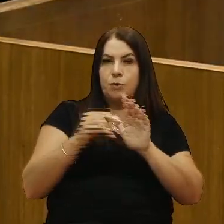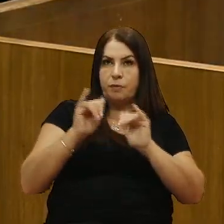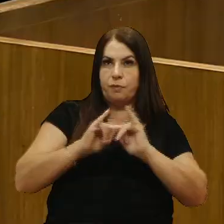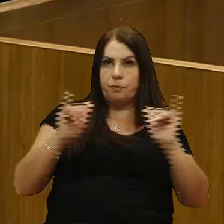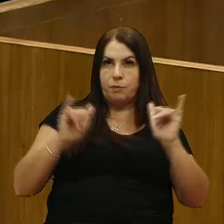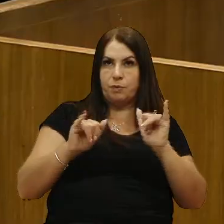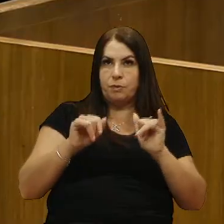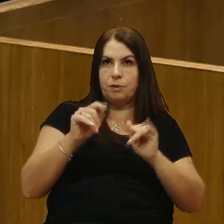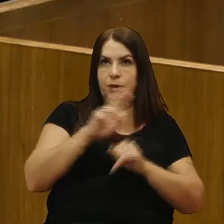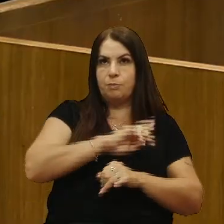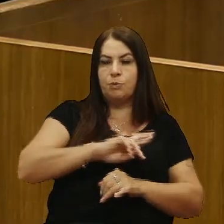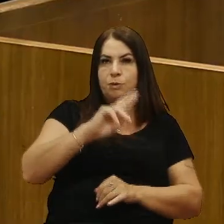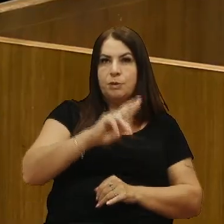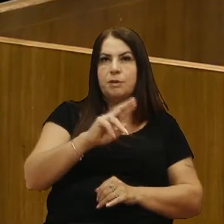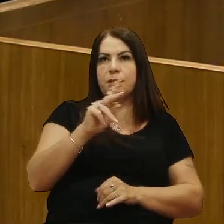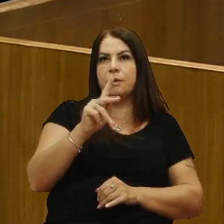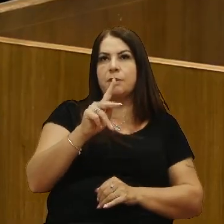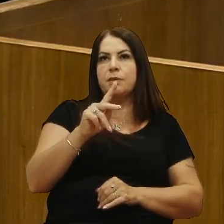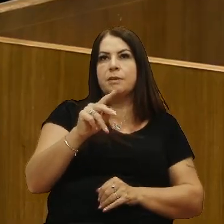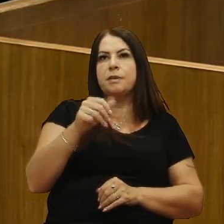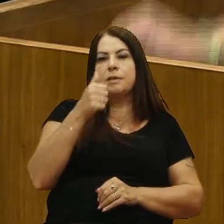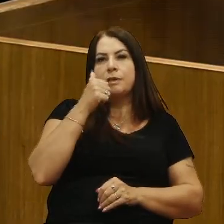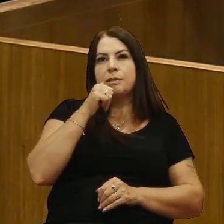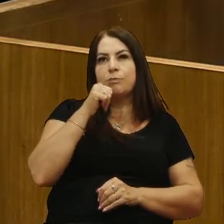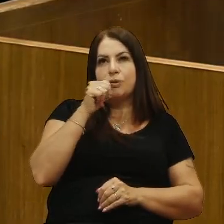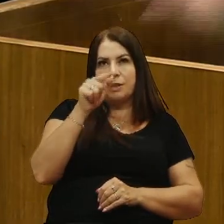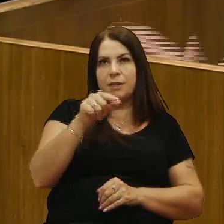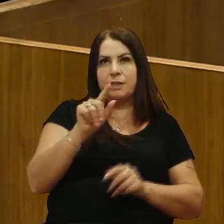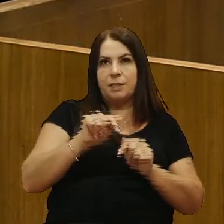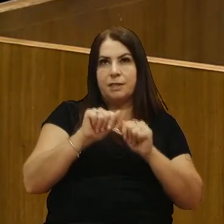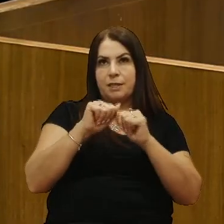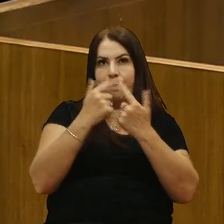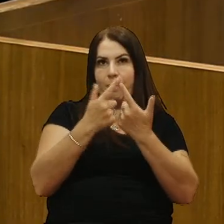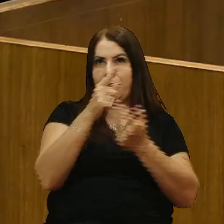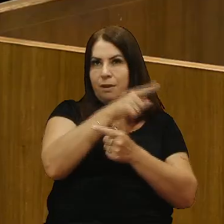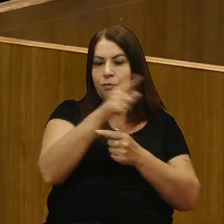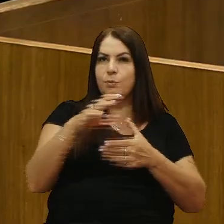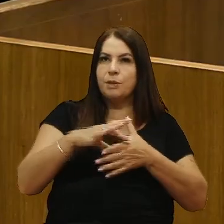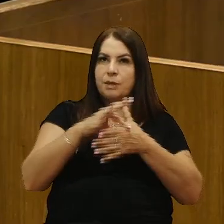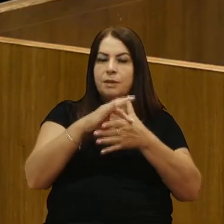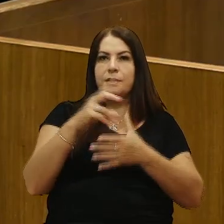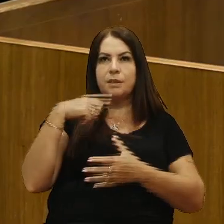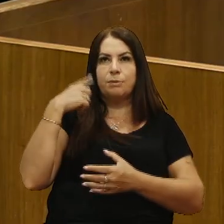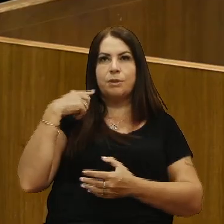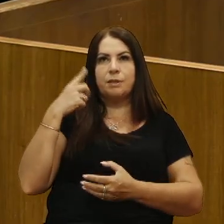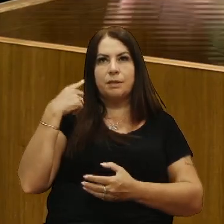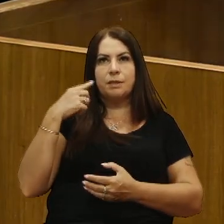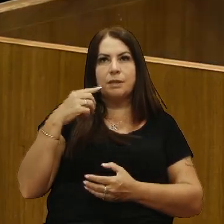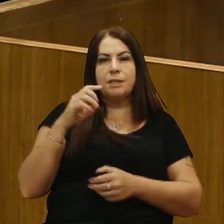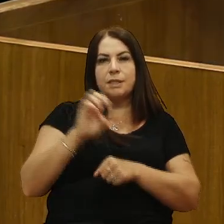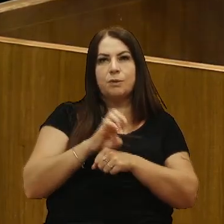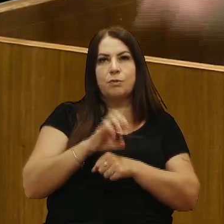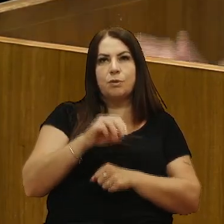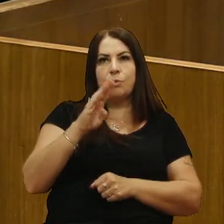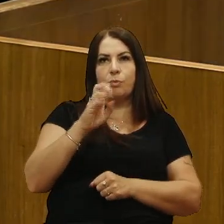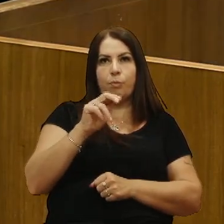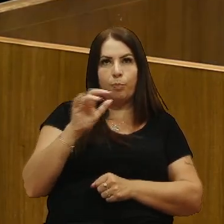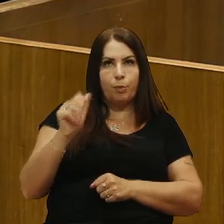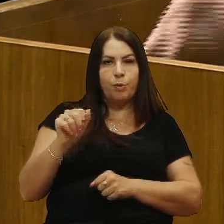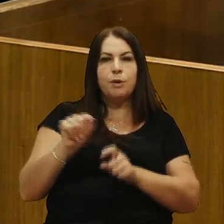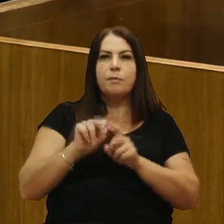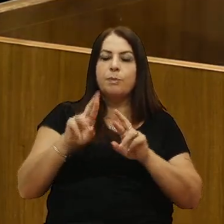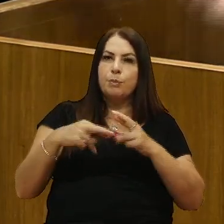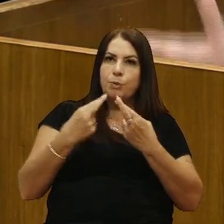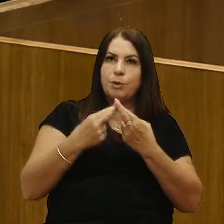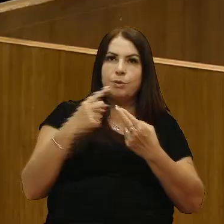da Procuradoria Especial da Mulher da Assembleia Legislativa, que hoje, né, é liderada pela deputada estadual Bruna Rodrigues, e foi feita, então, uma